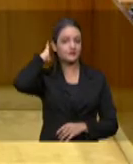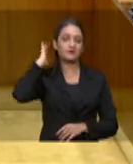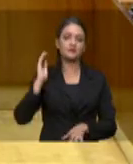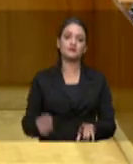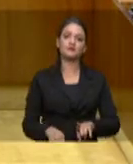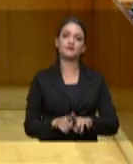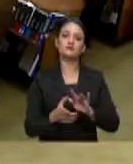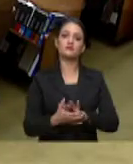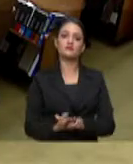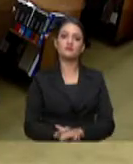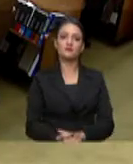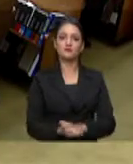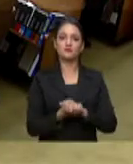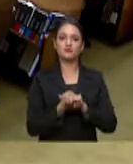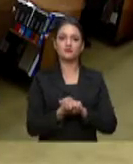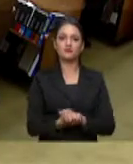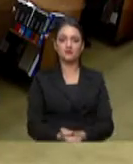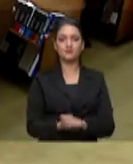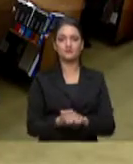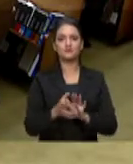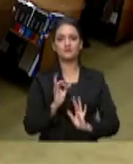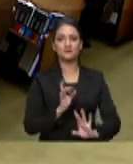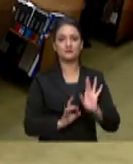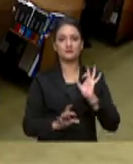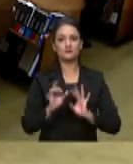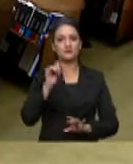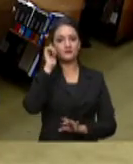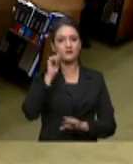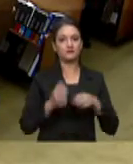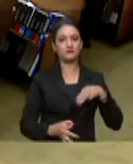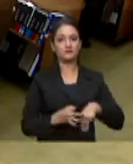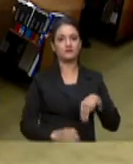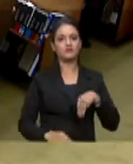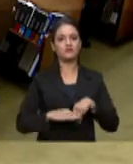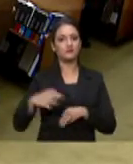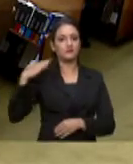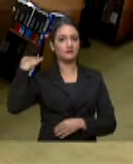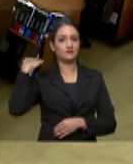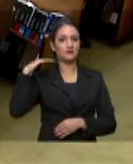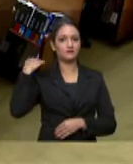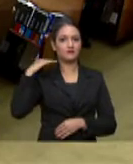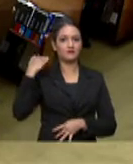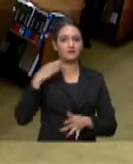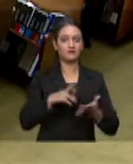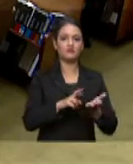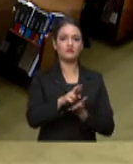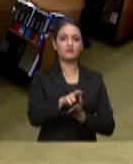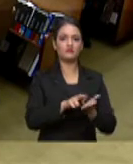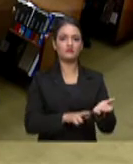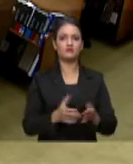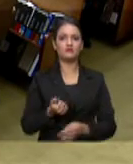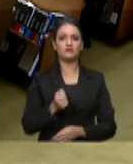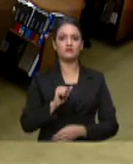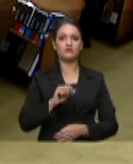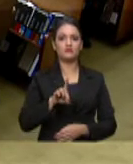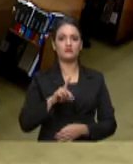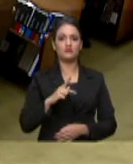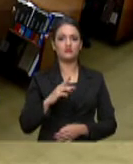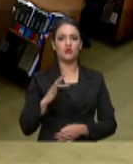Meus cumprimentos também, de modo muito especial, à ministra Carmen Lúcia, relatora desta DPF, que